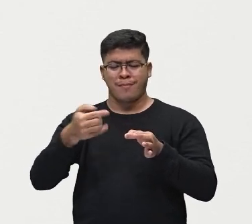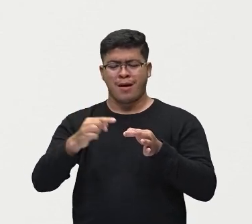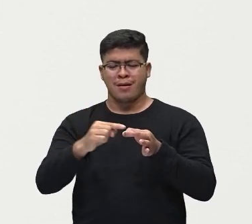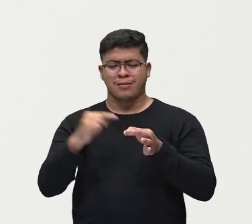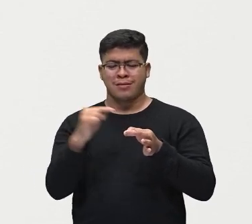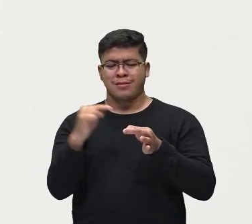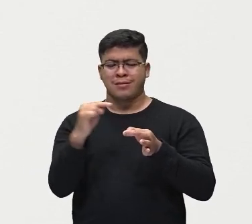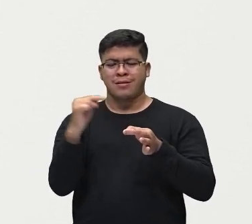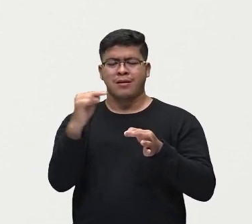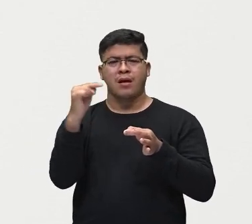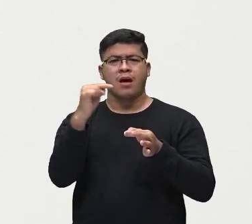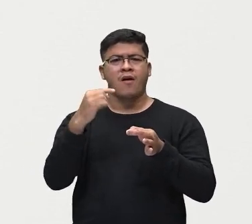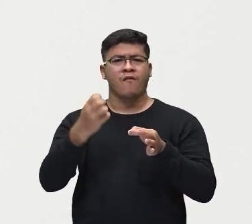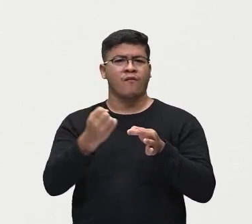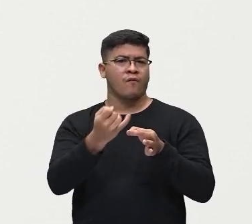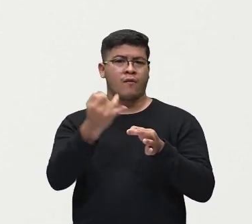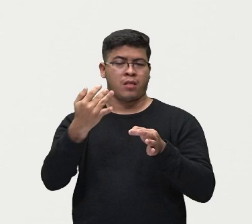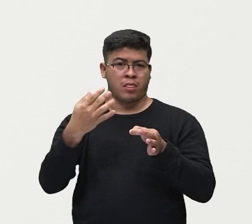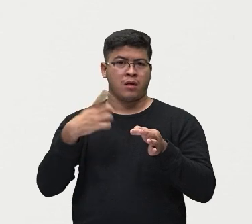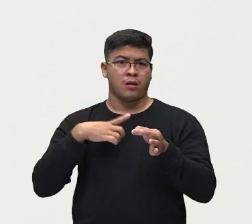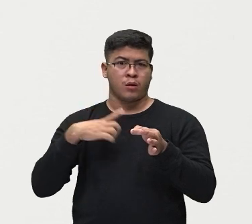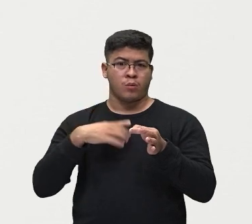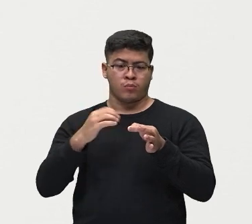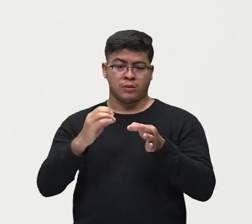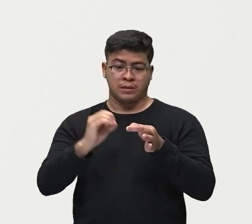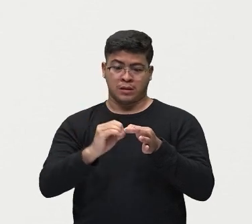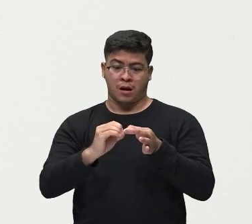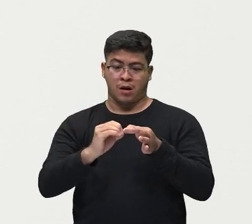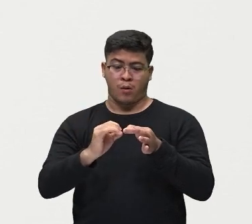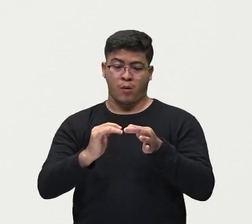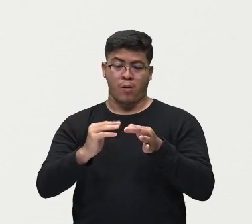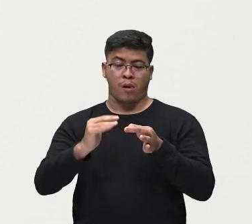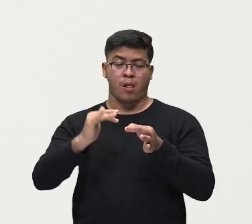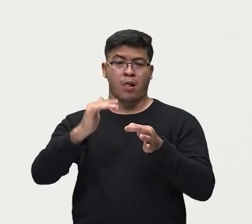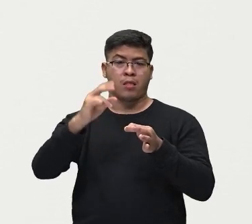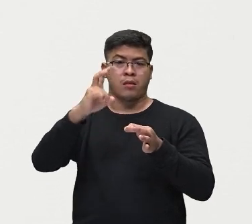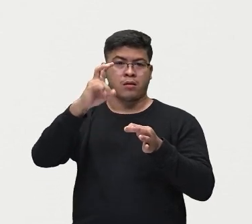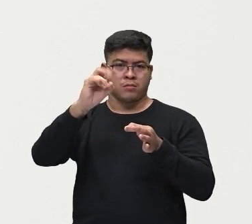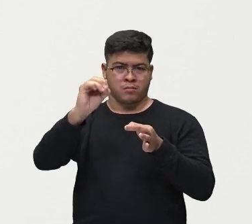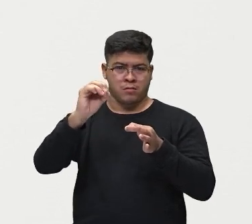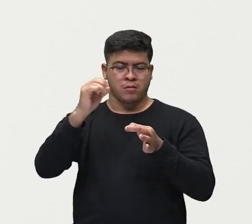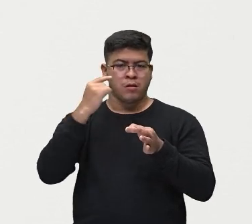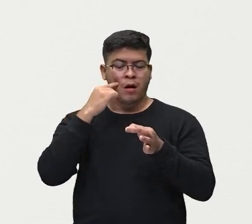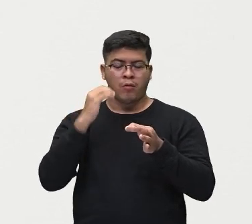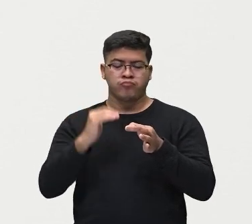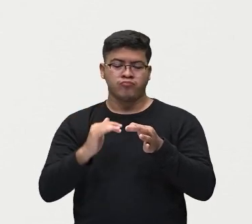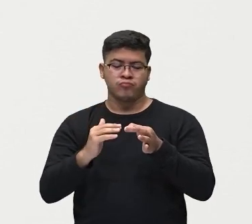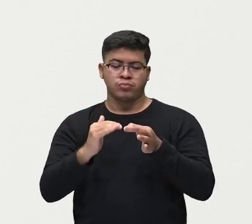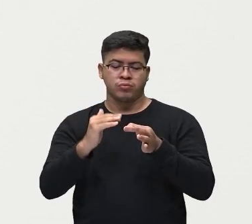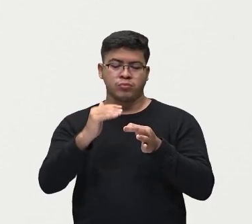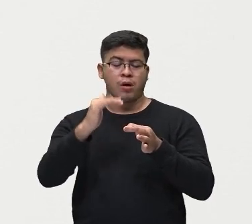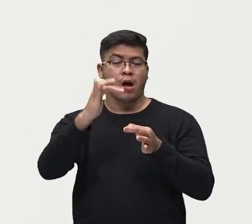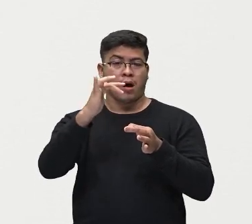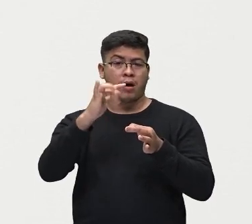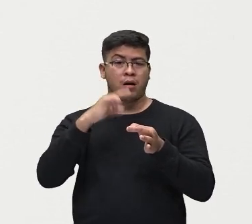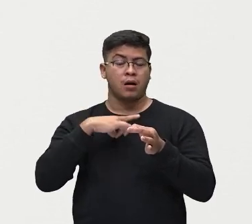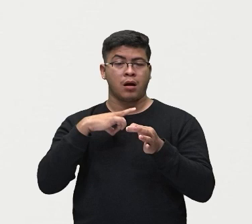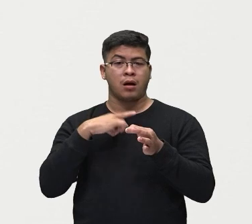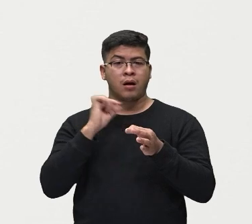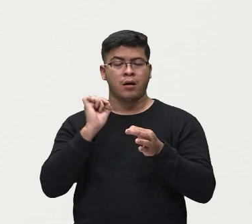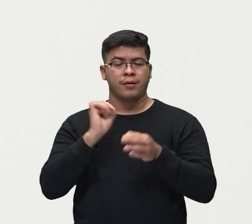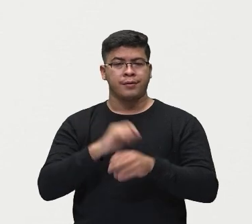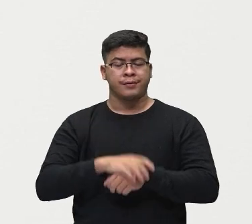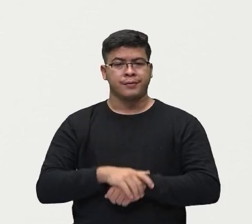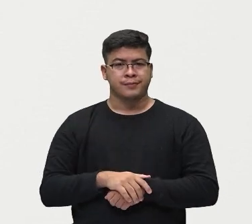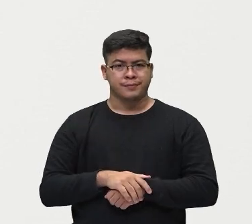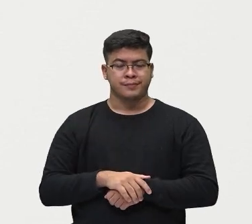aqueles traços com números. Isso é o que a gente chama de graduação. Quando eu digo que o vidro é graduado, significa que ele